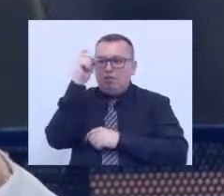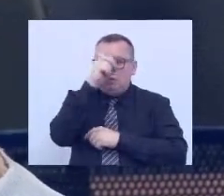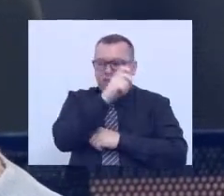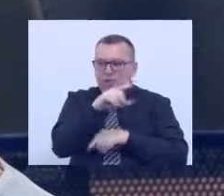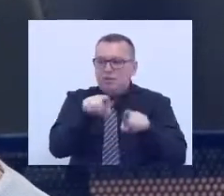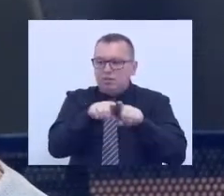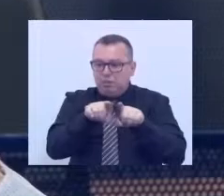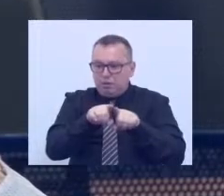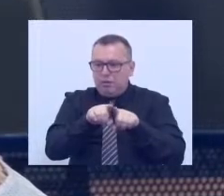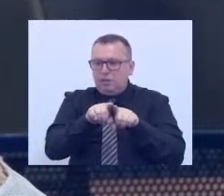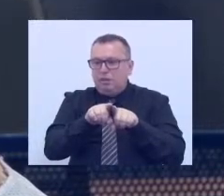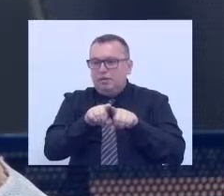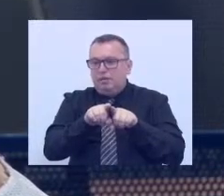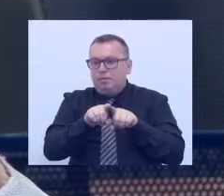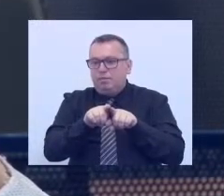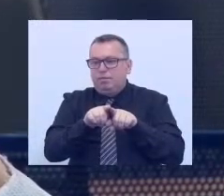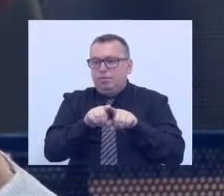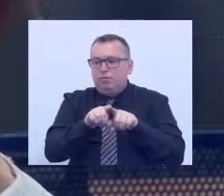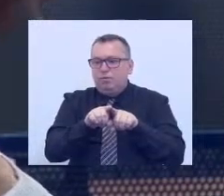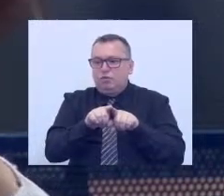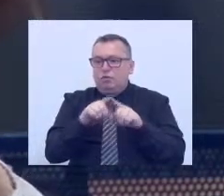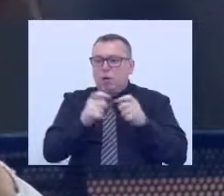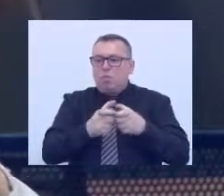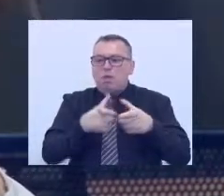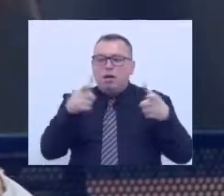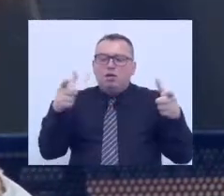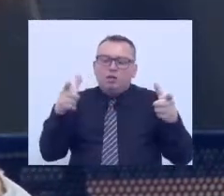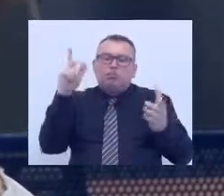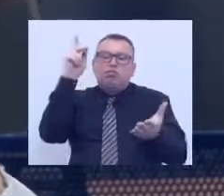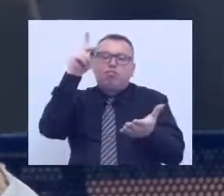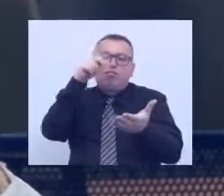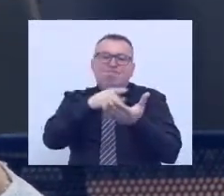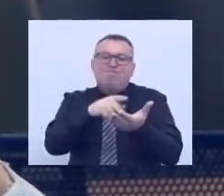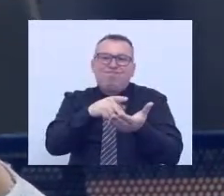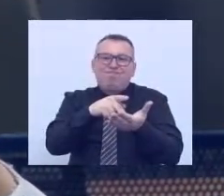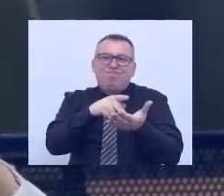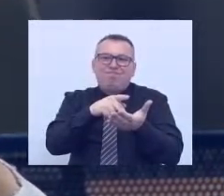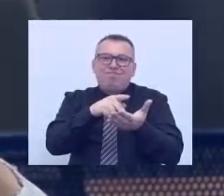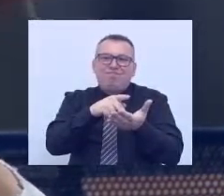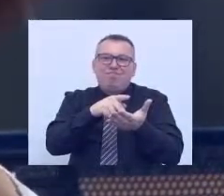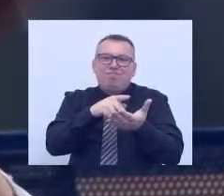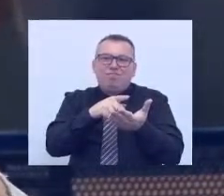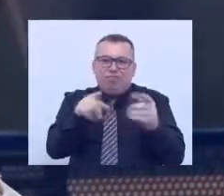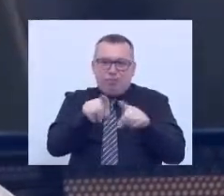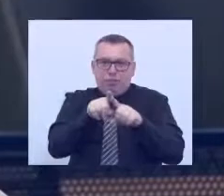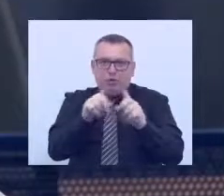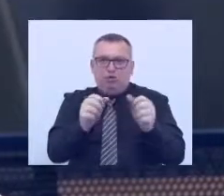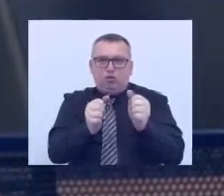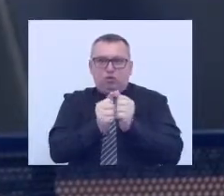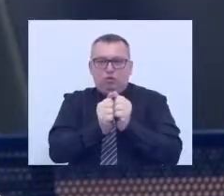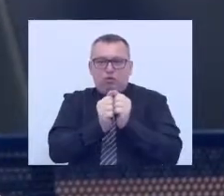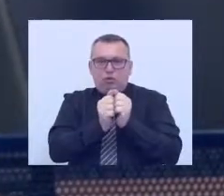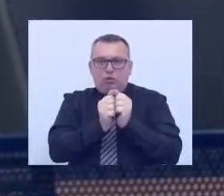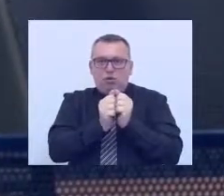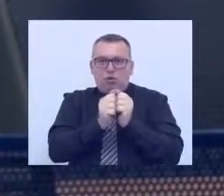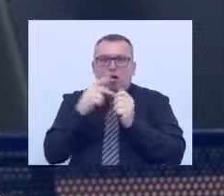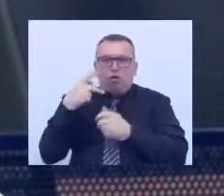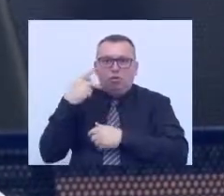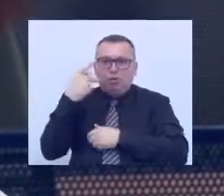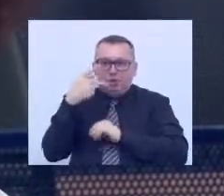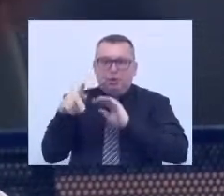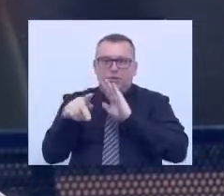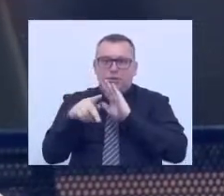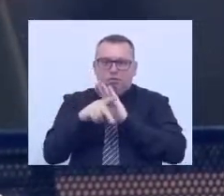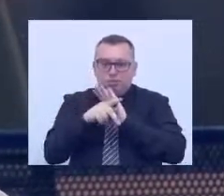também de uma maior legitimidade junto aos poderes constituídos e